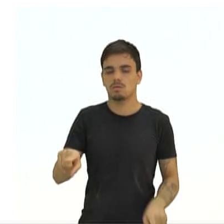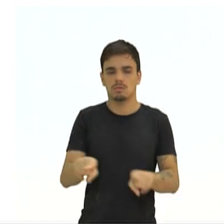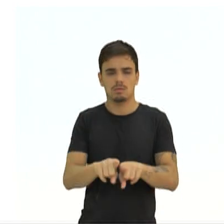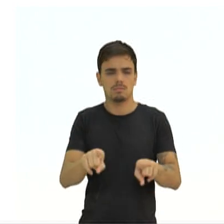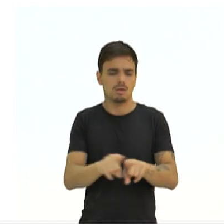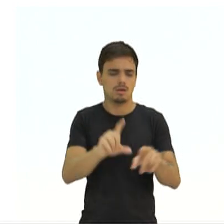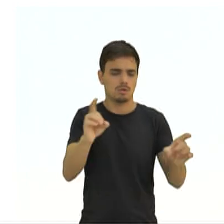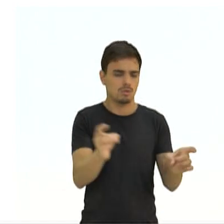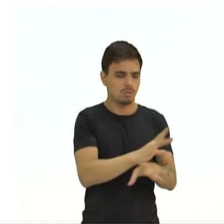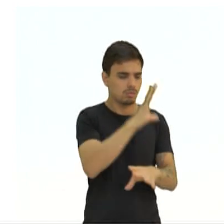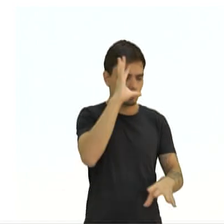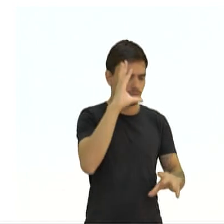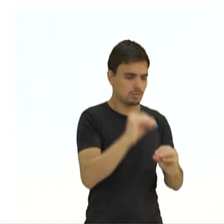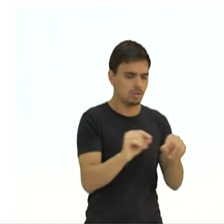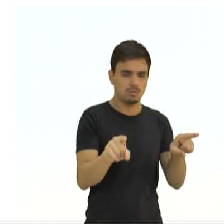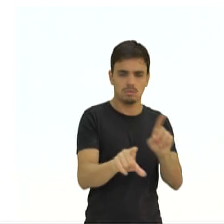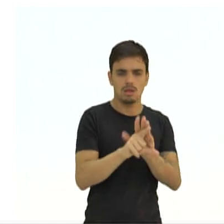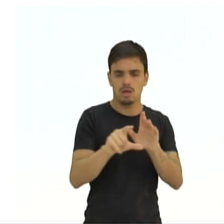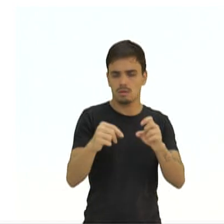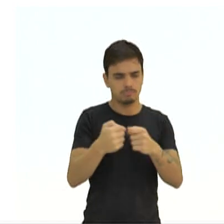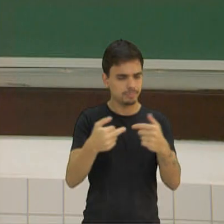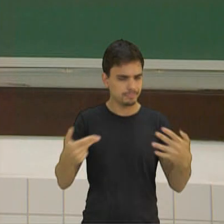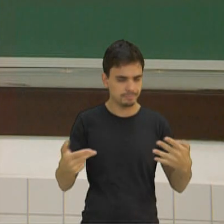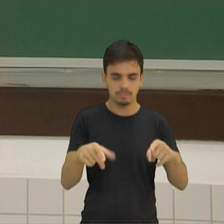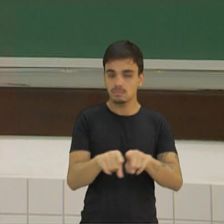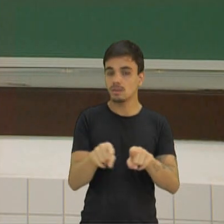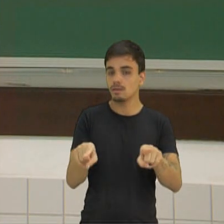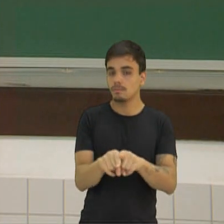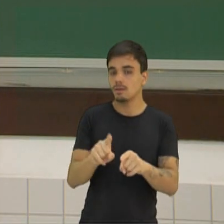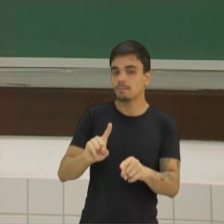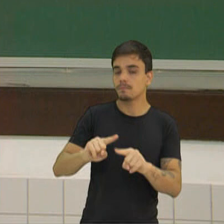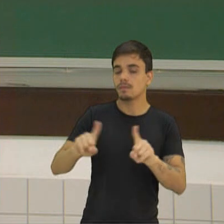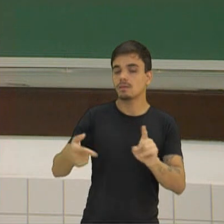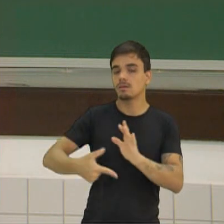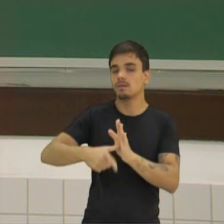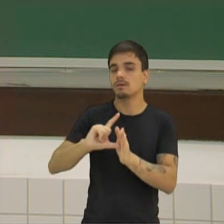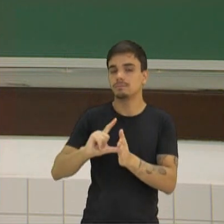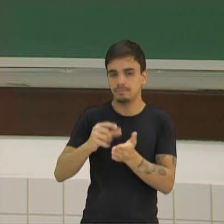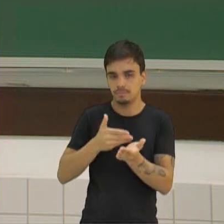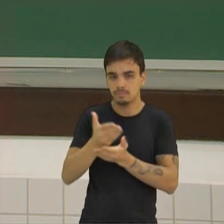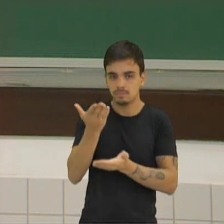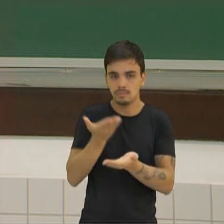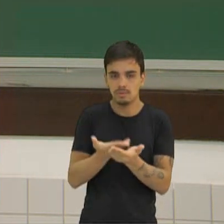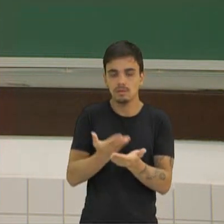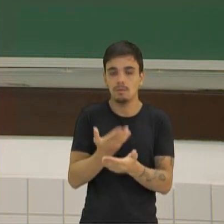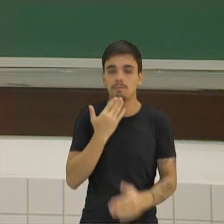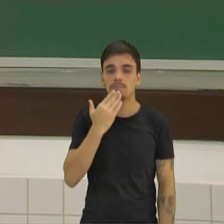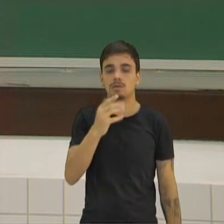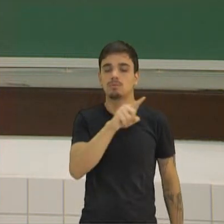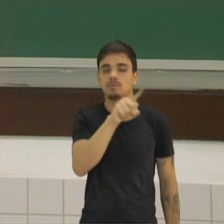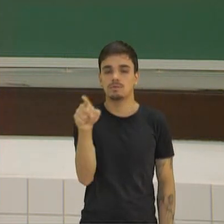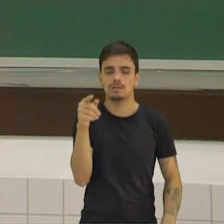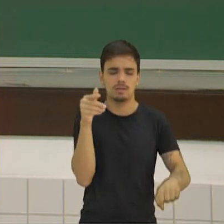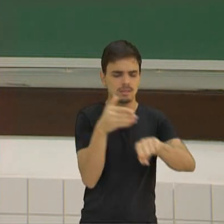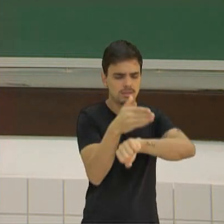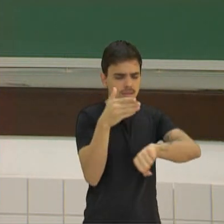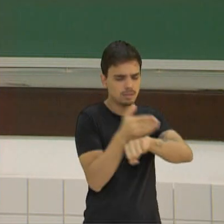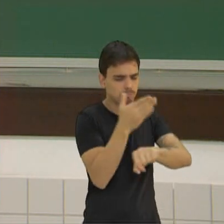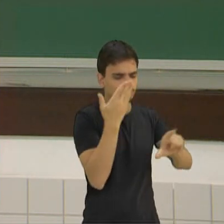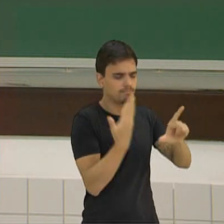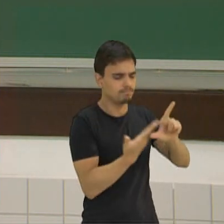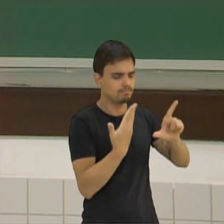entre outros antes do início da nossa aula eu peço a vocês que estão aí acessando os